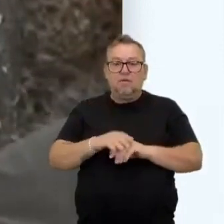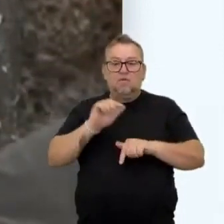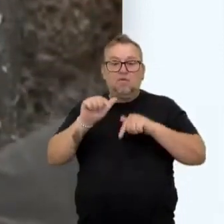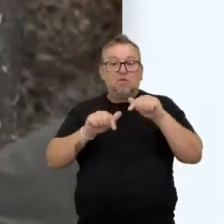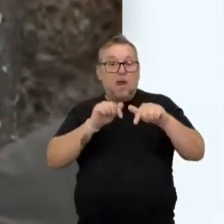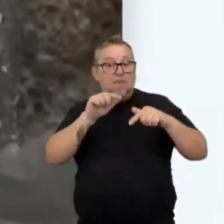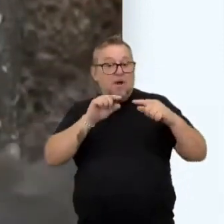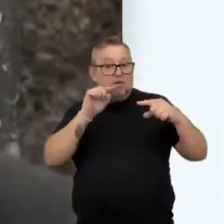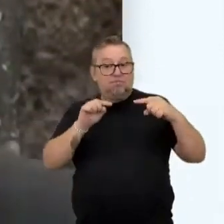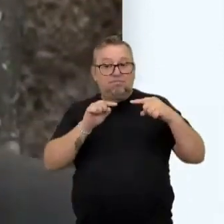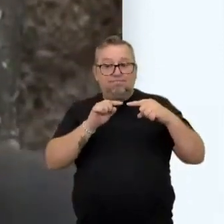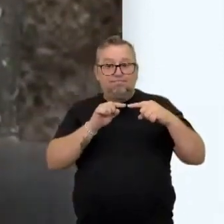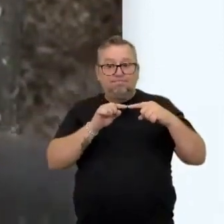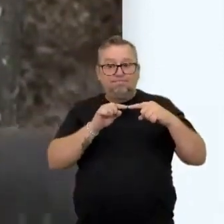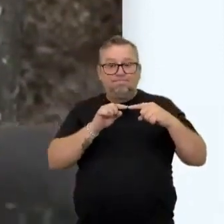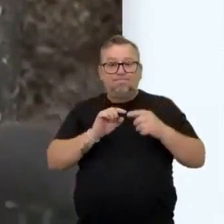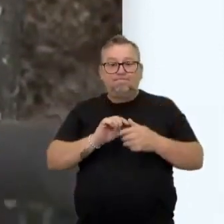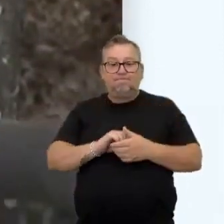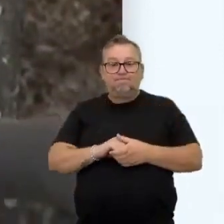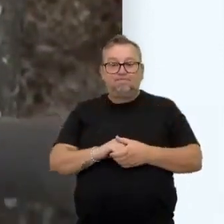como objeto.